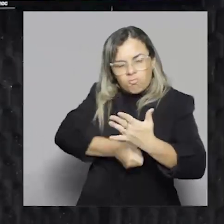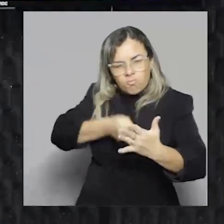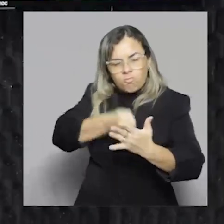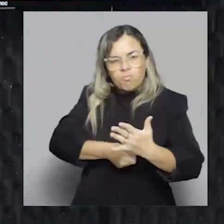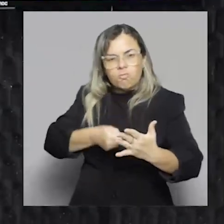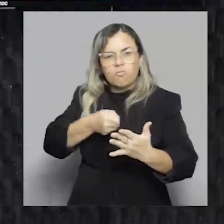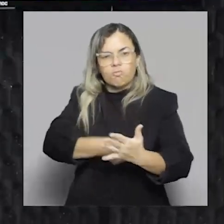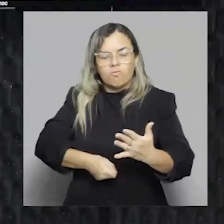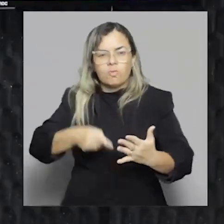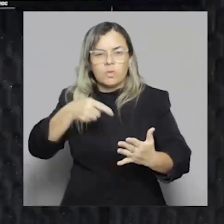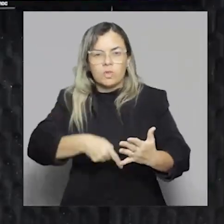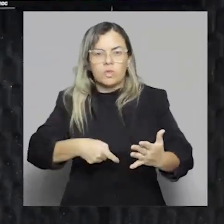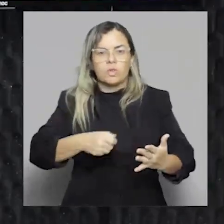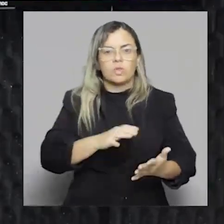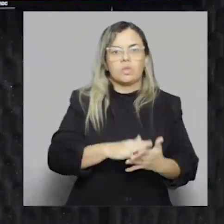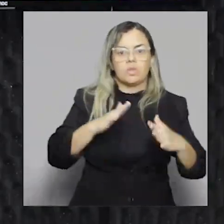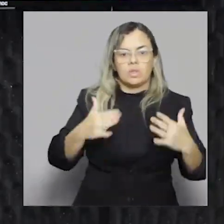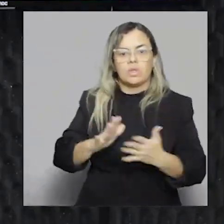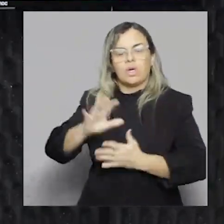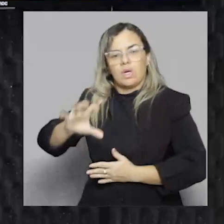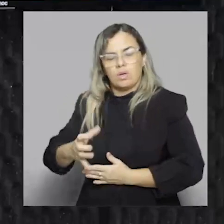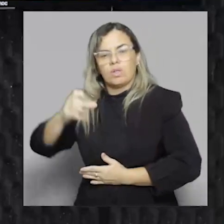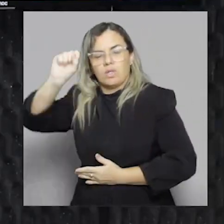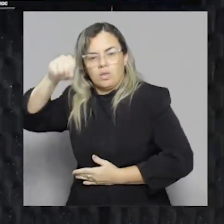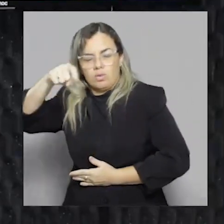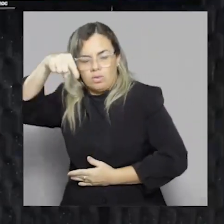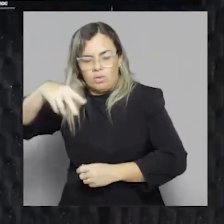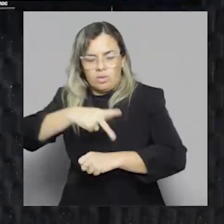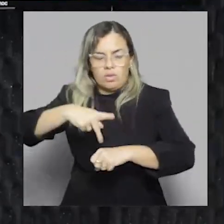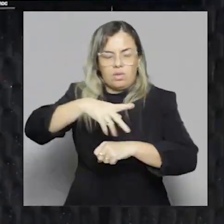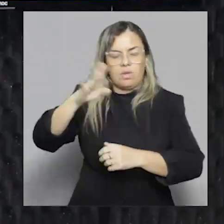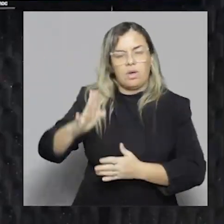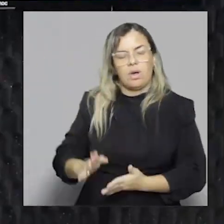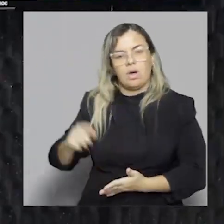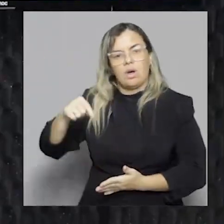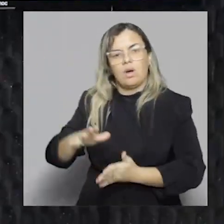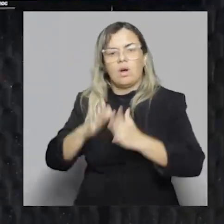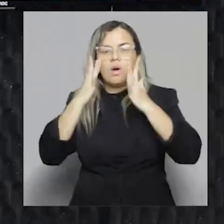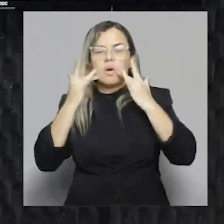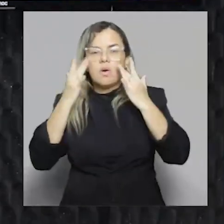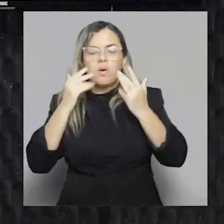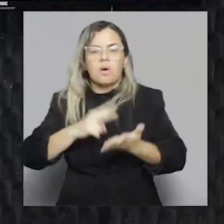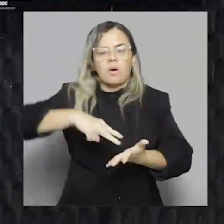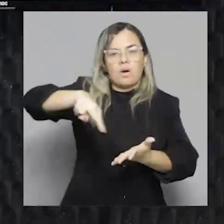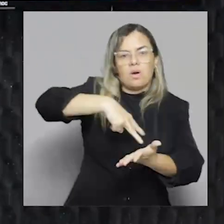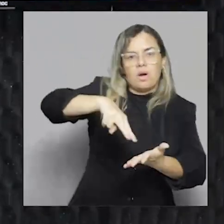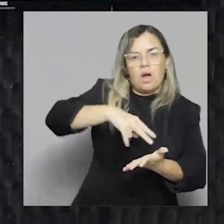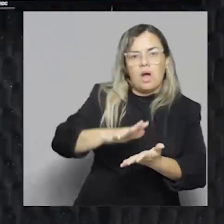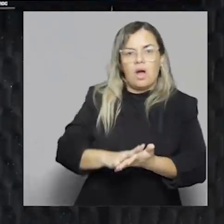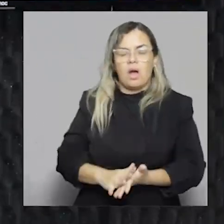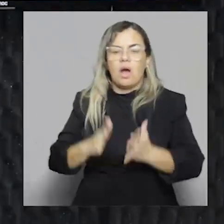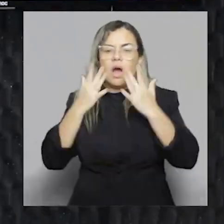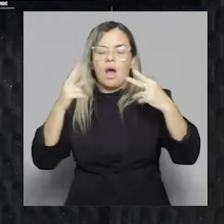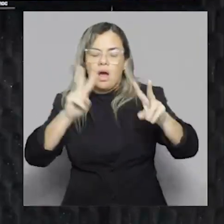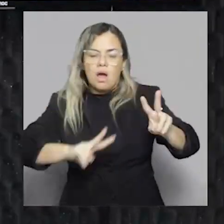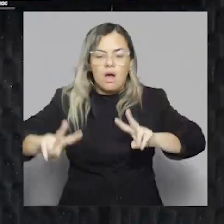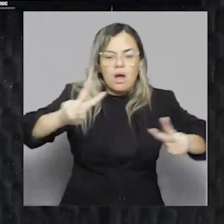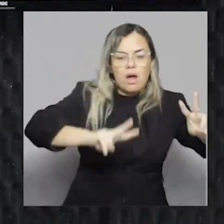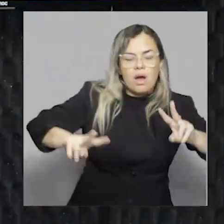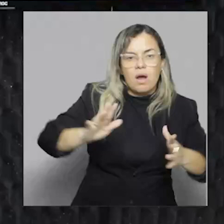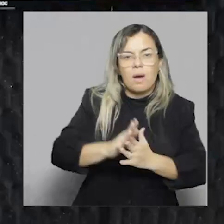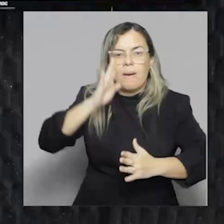mas aconteceu sim. O teatro, a dança, as artes visuais e principalmente a música